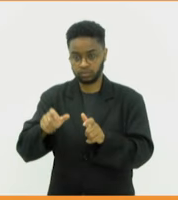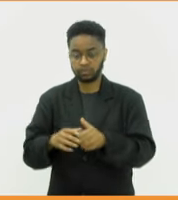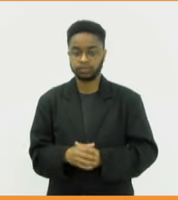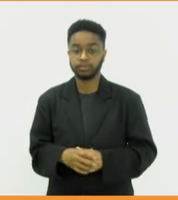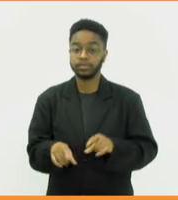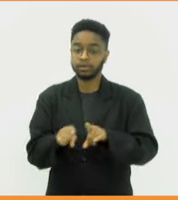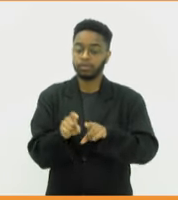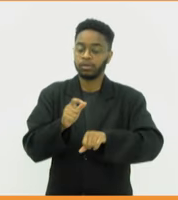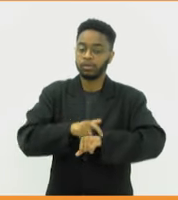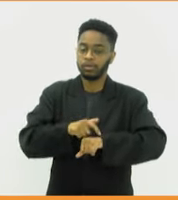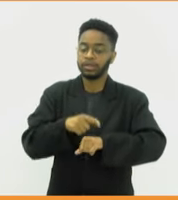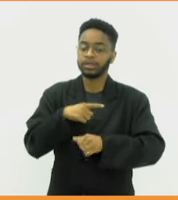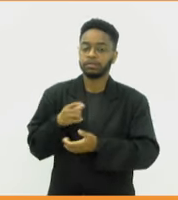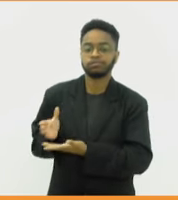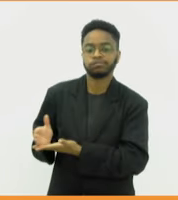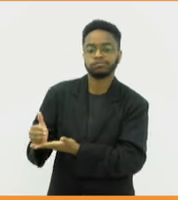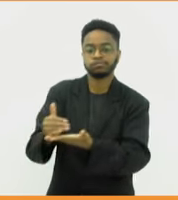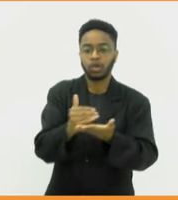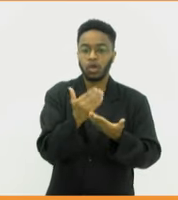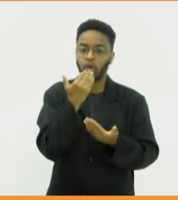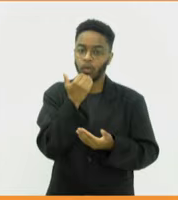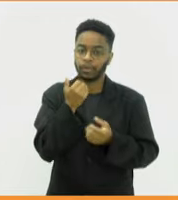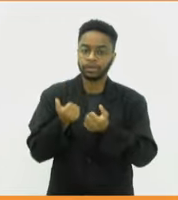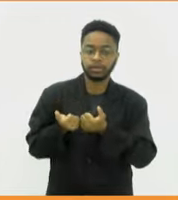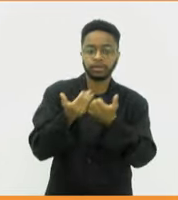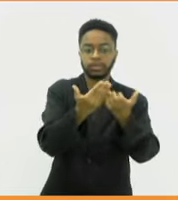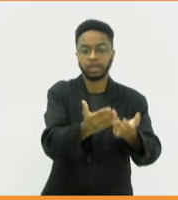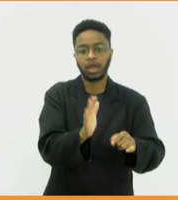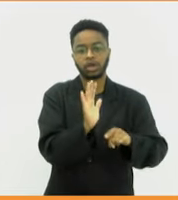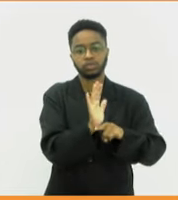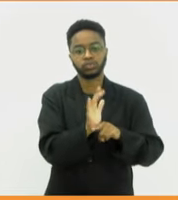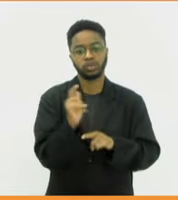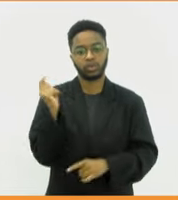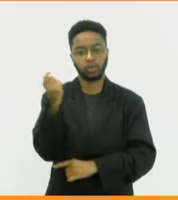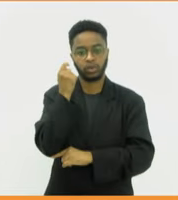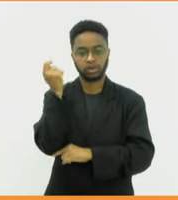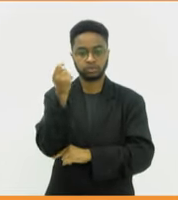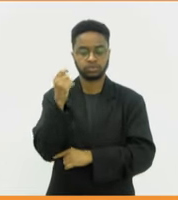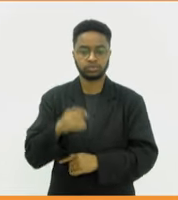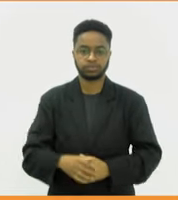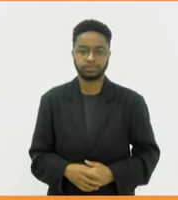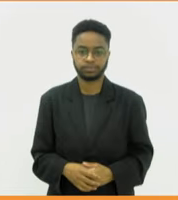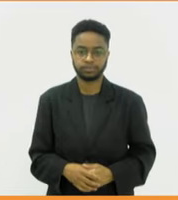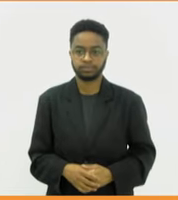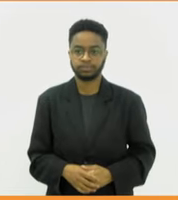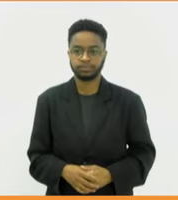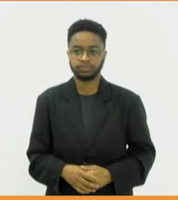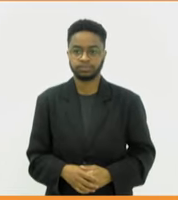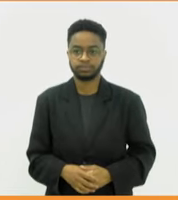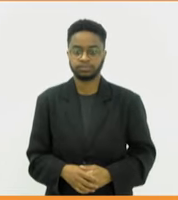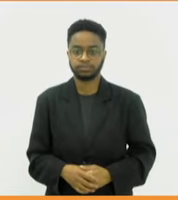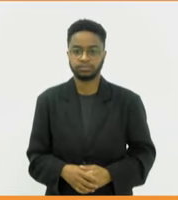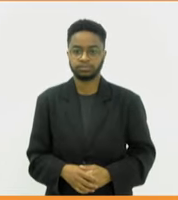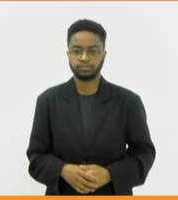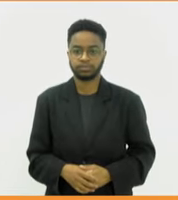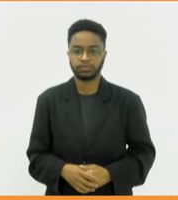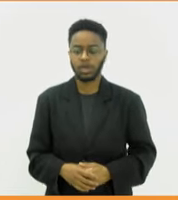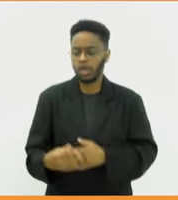vai haver arrecadação de alimentos para a campanha SOS Rio Grande do Sul, do Rio Solidário.